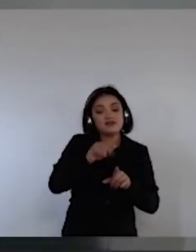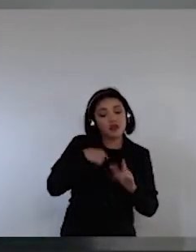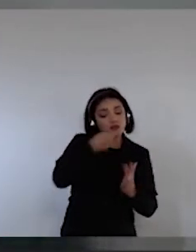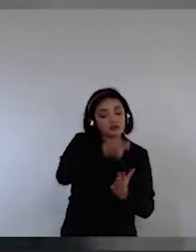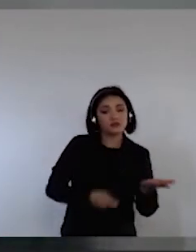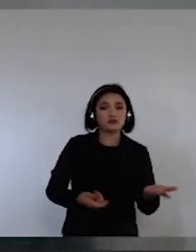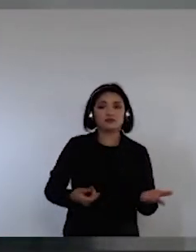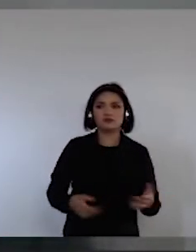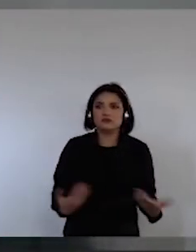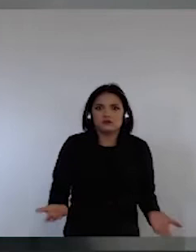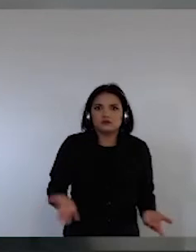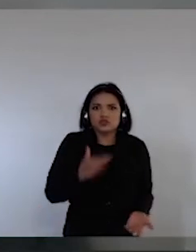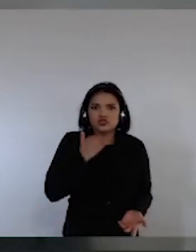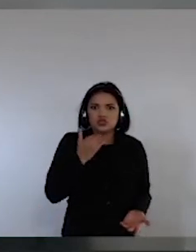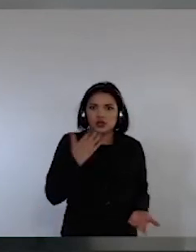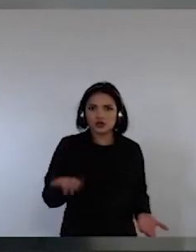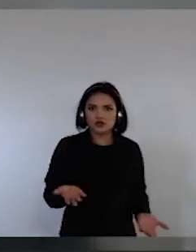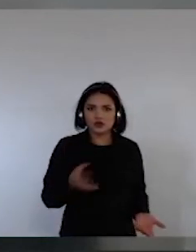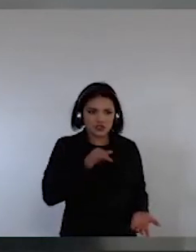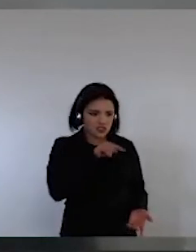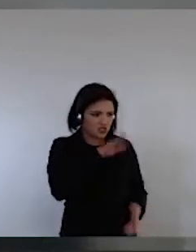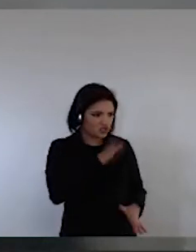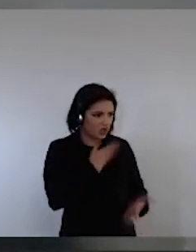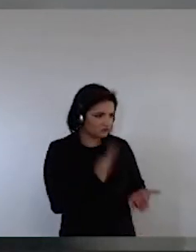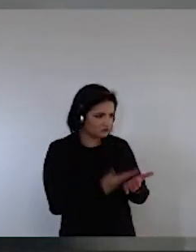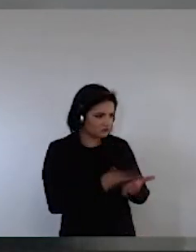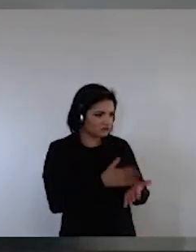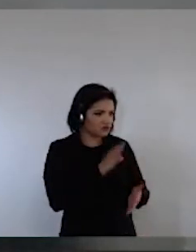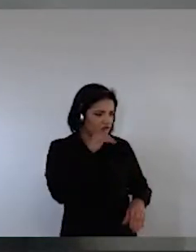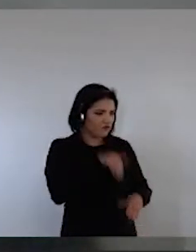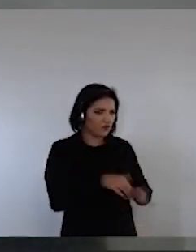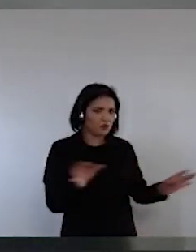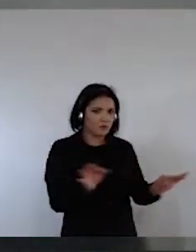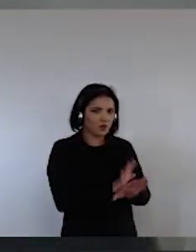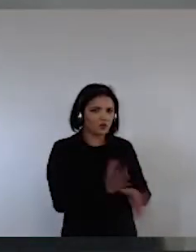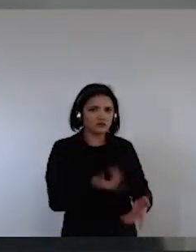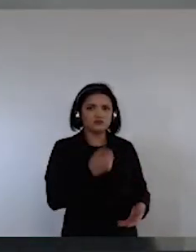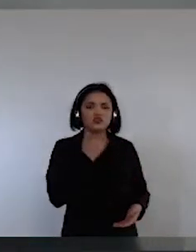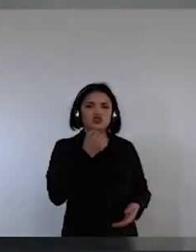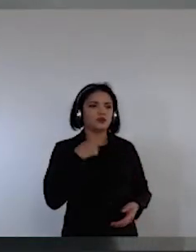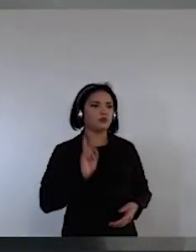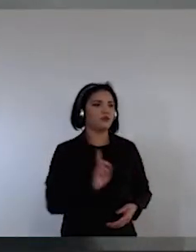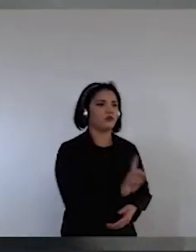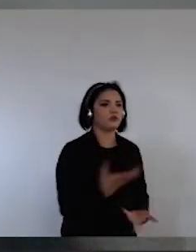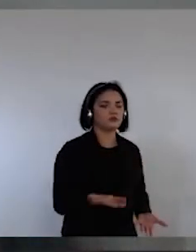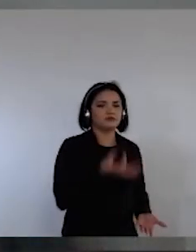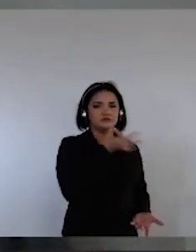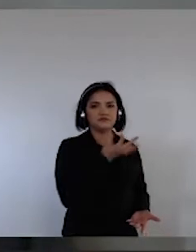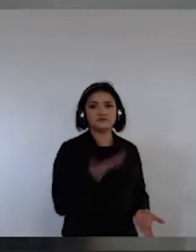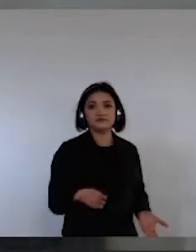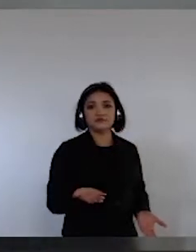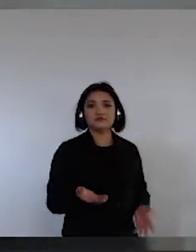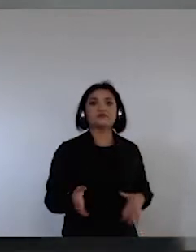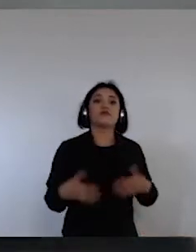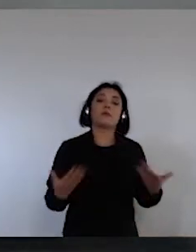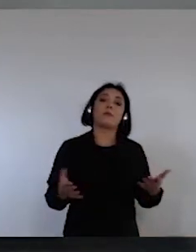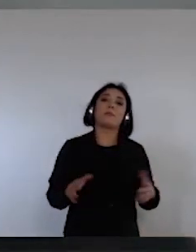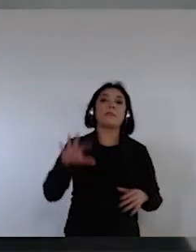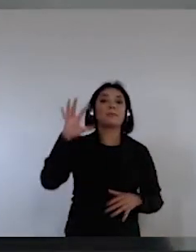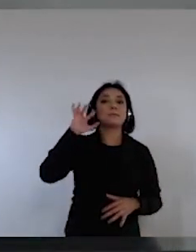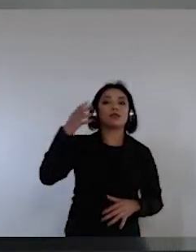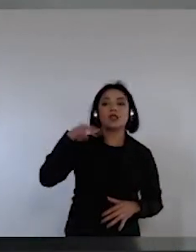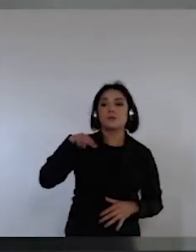recurso, porque o próprio Código, no seu artigo 138, fala que a decisão é recorrível, embora eu tenho uma leitura um pouco mais